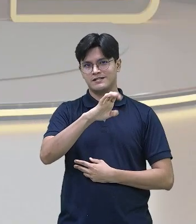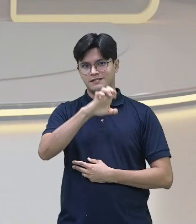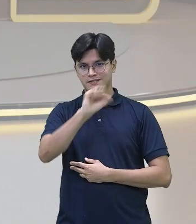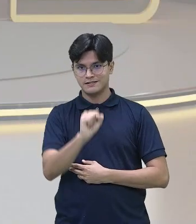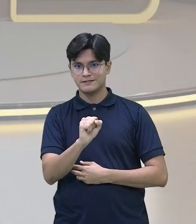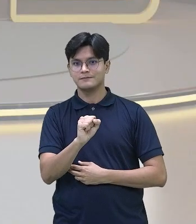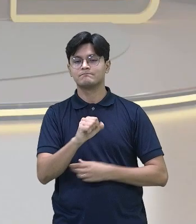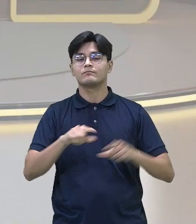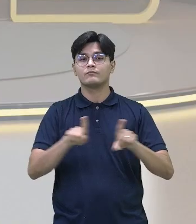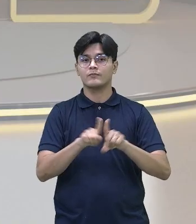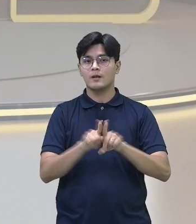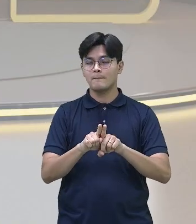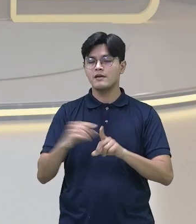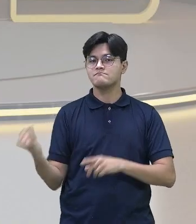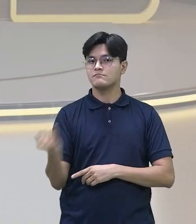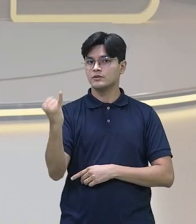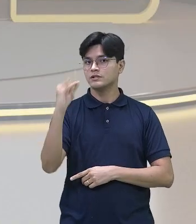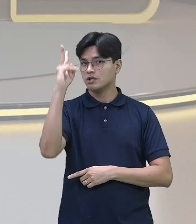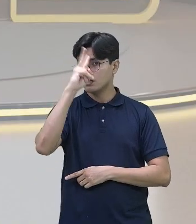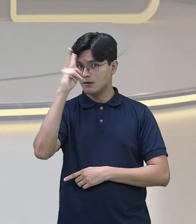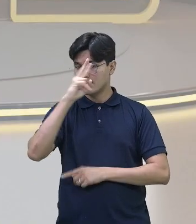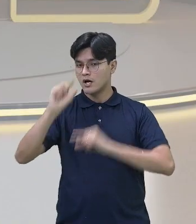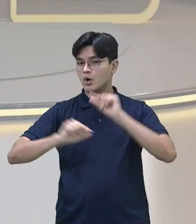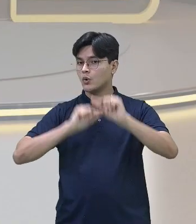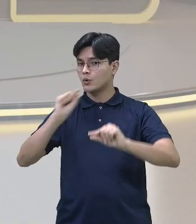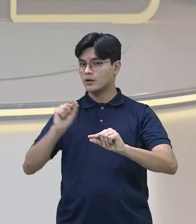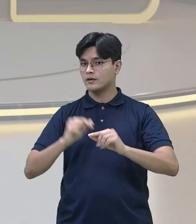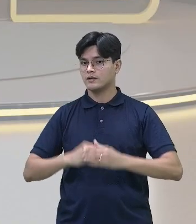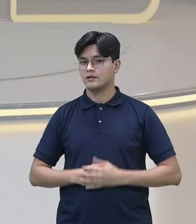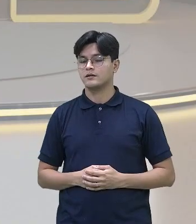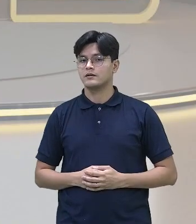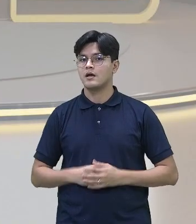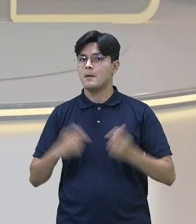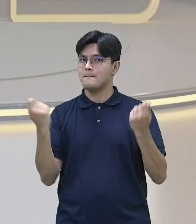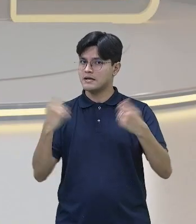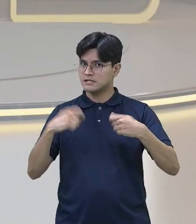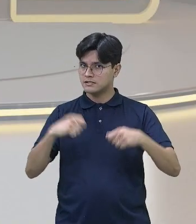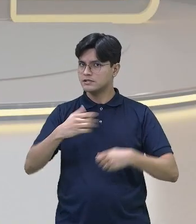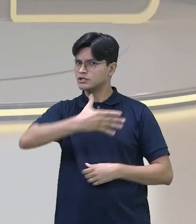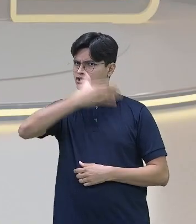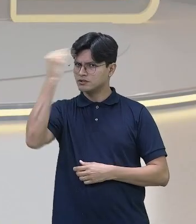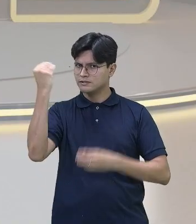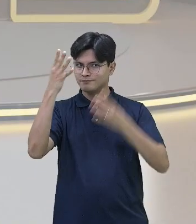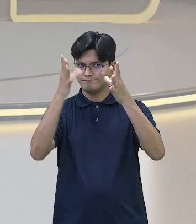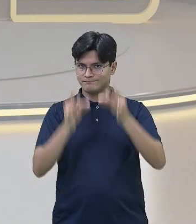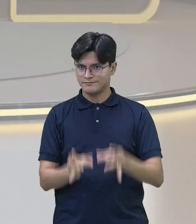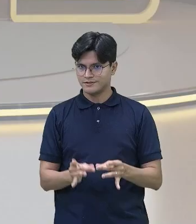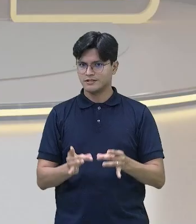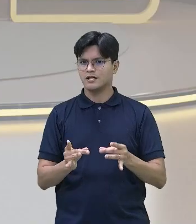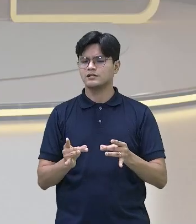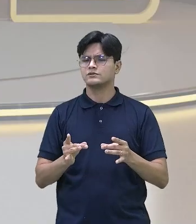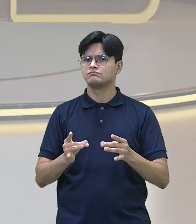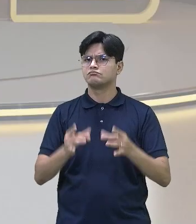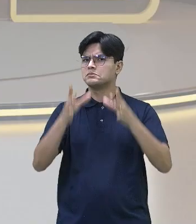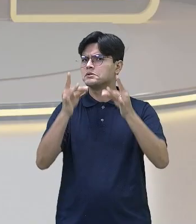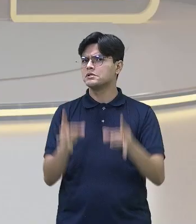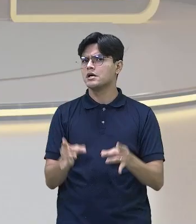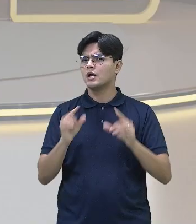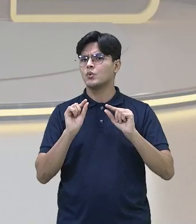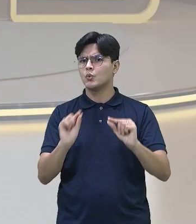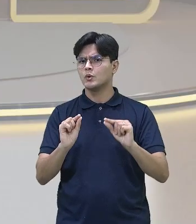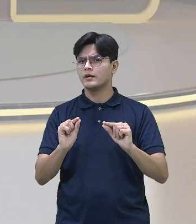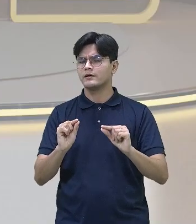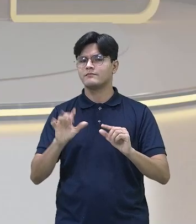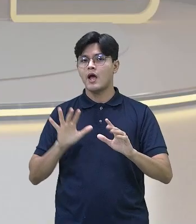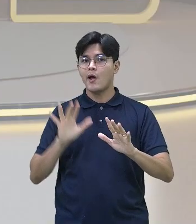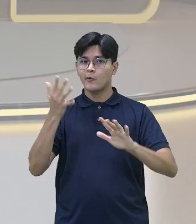também o seguinte, pessoal, a gente deve esquecer os pormenores, ou seja, situações que podem